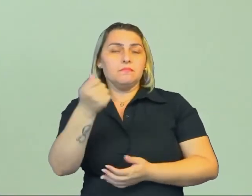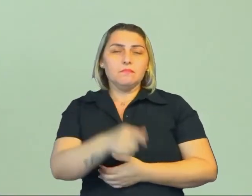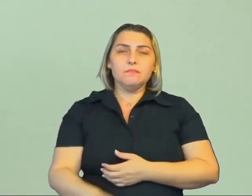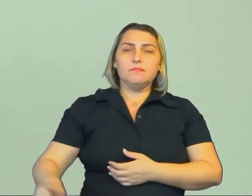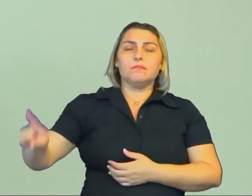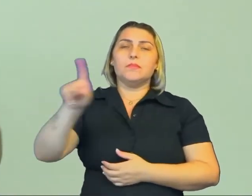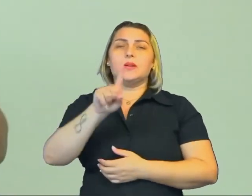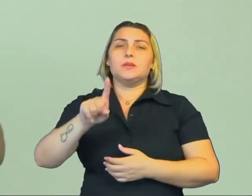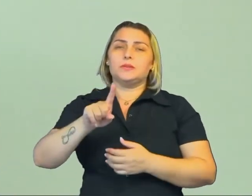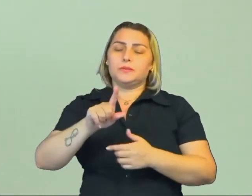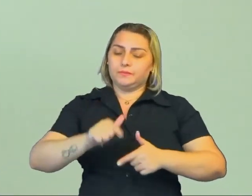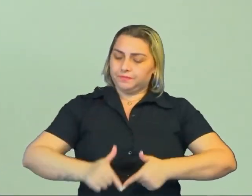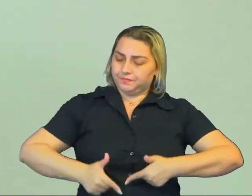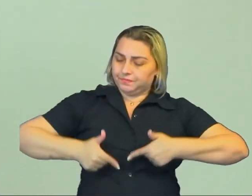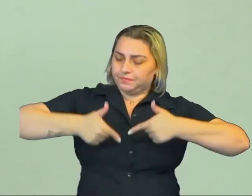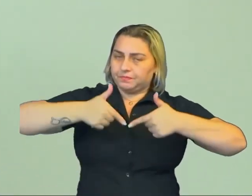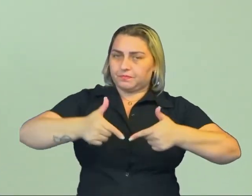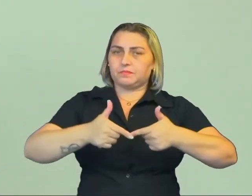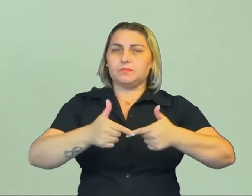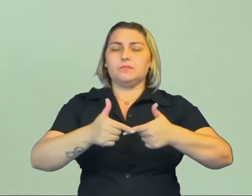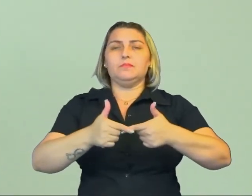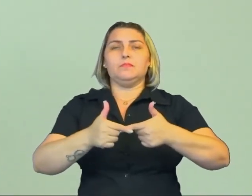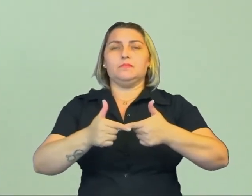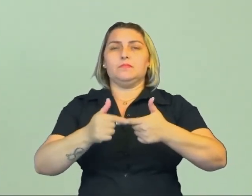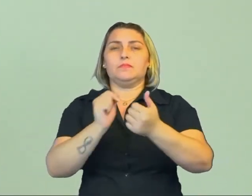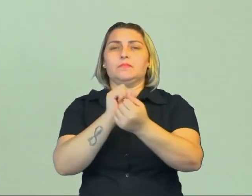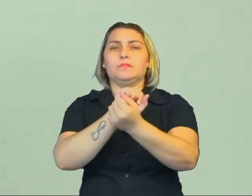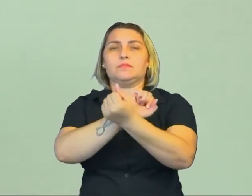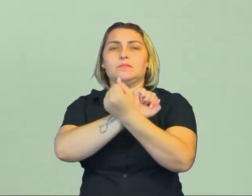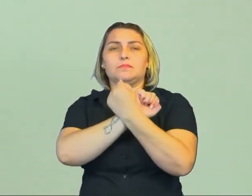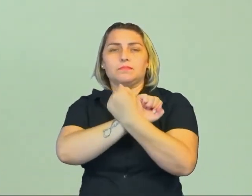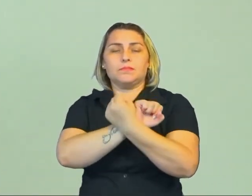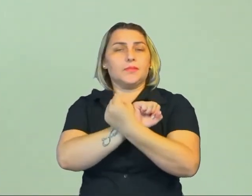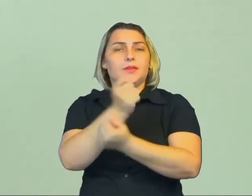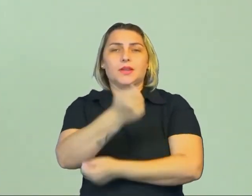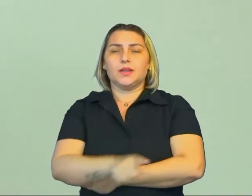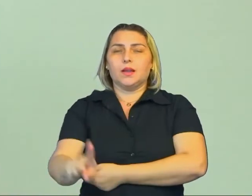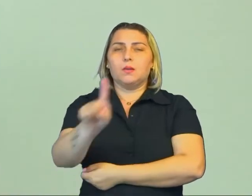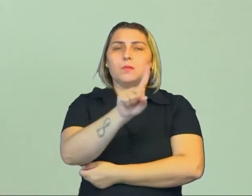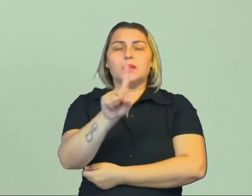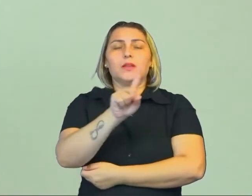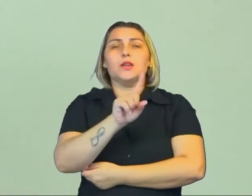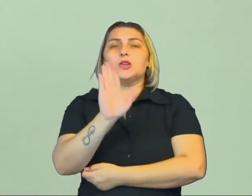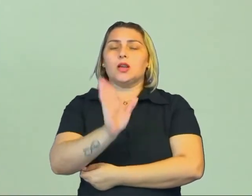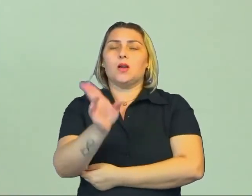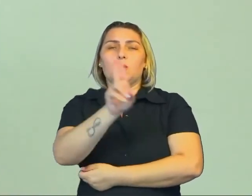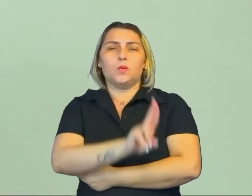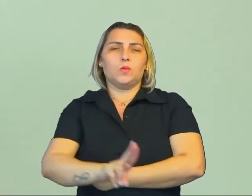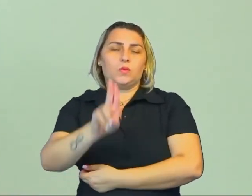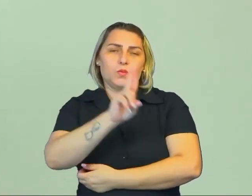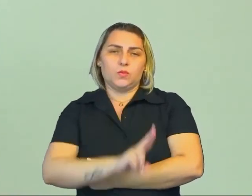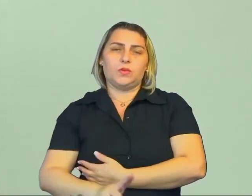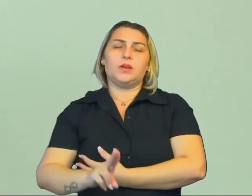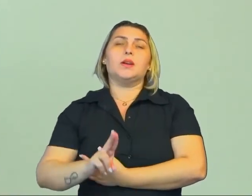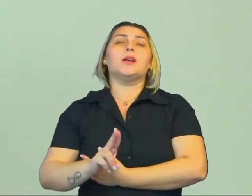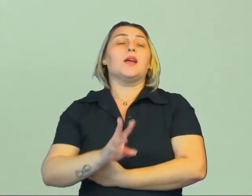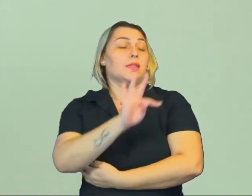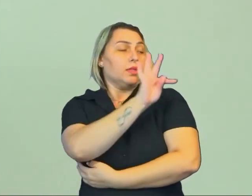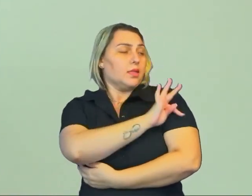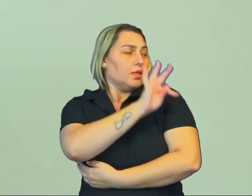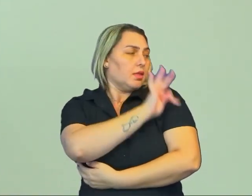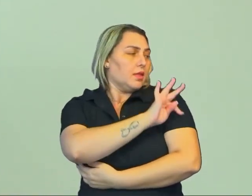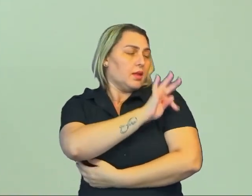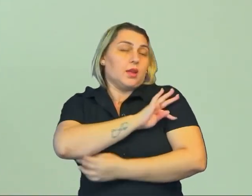precisa lutar mano a mano, braço a braço. Você já usa outras coisas, que é o que a